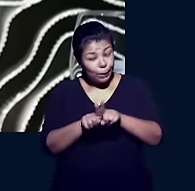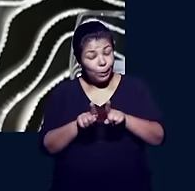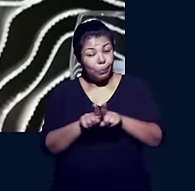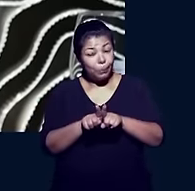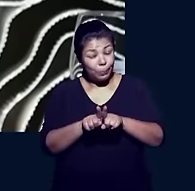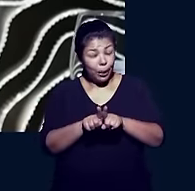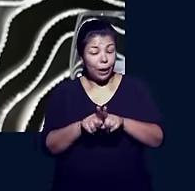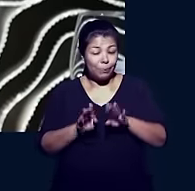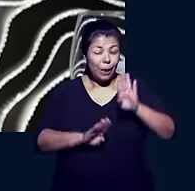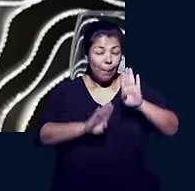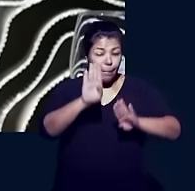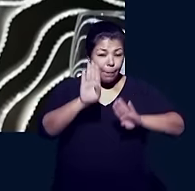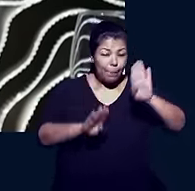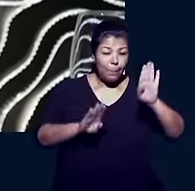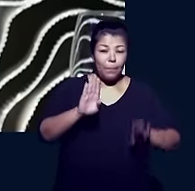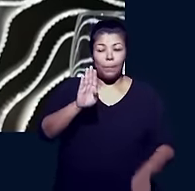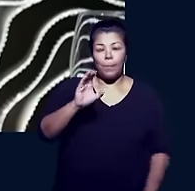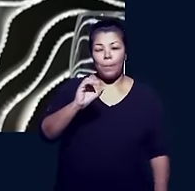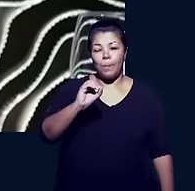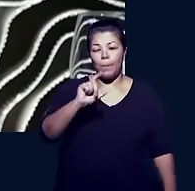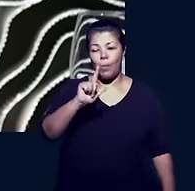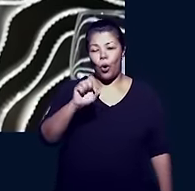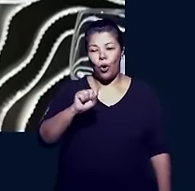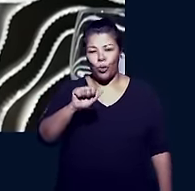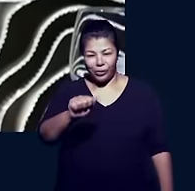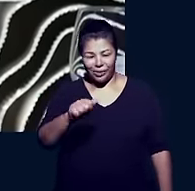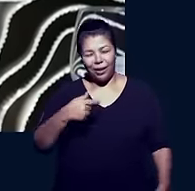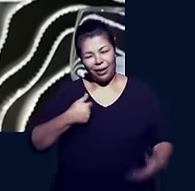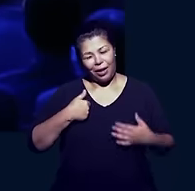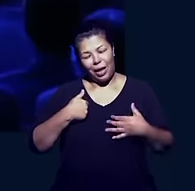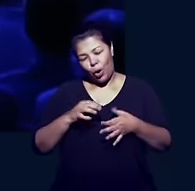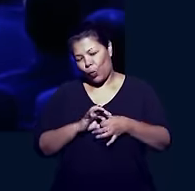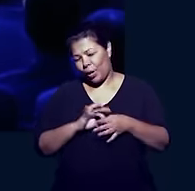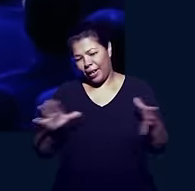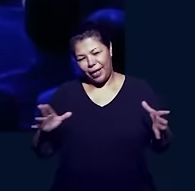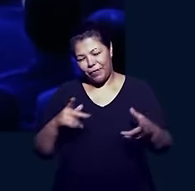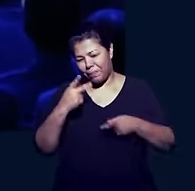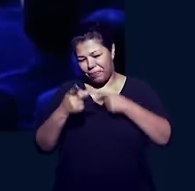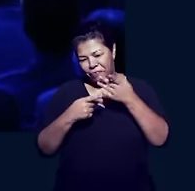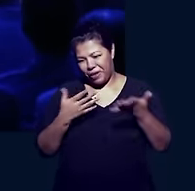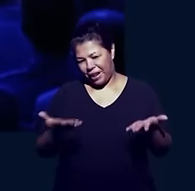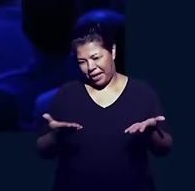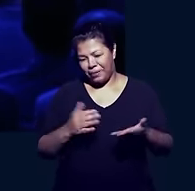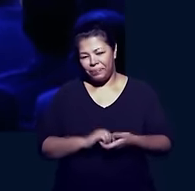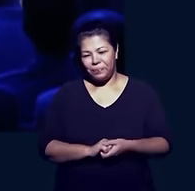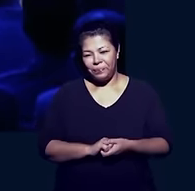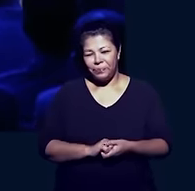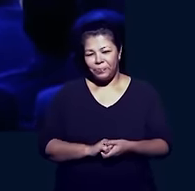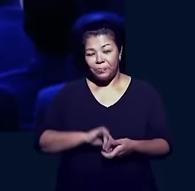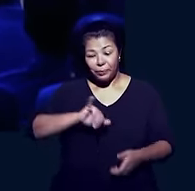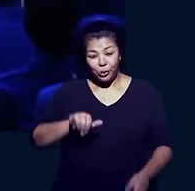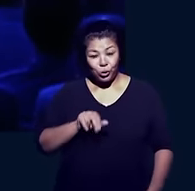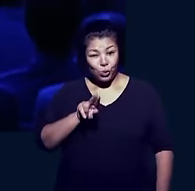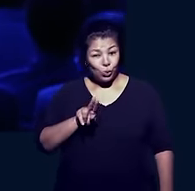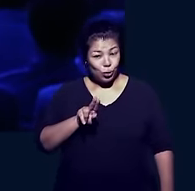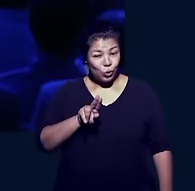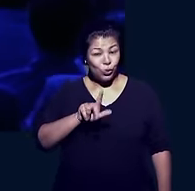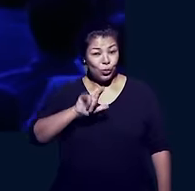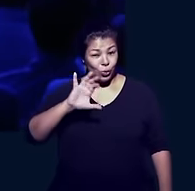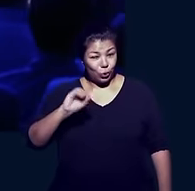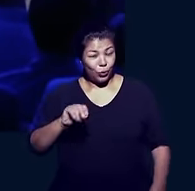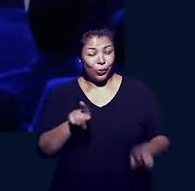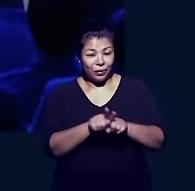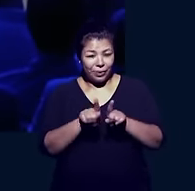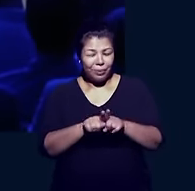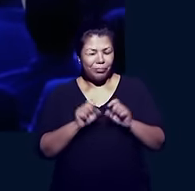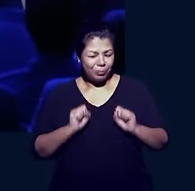eu me sinto mais à vontade em falar mesmo tá ótimo muito obrigada Julinho eu queria que você comentasse também um pouco sobre esses que que você tá vendo